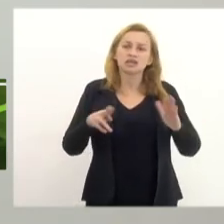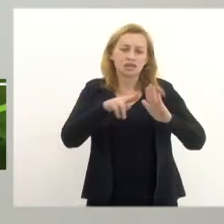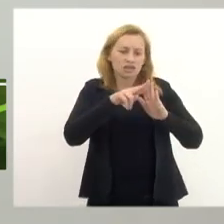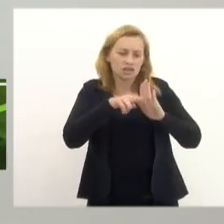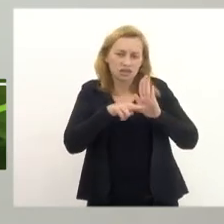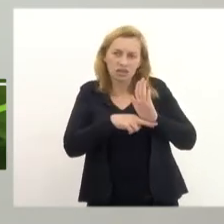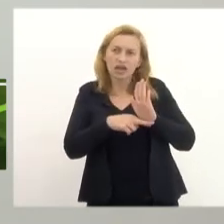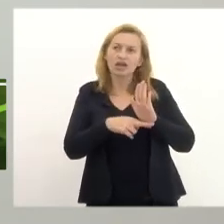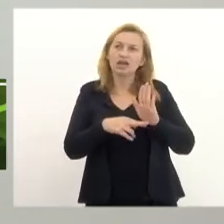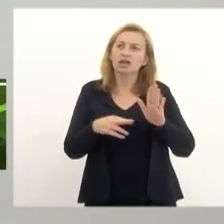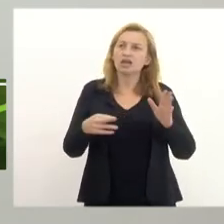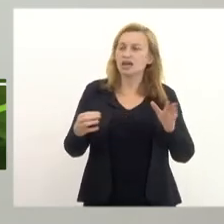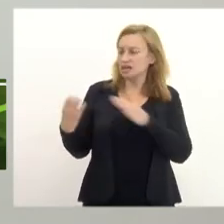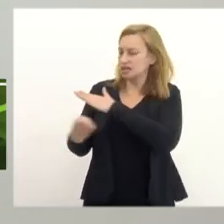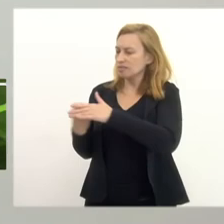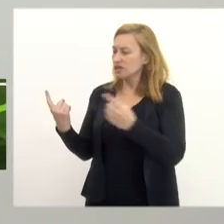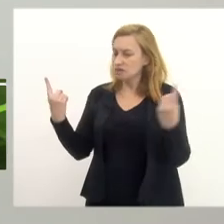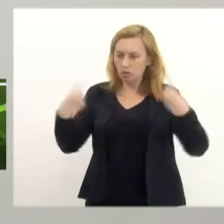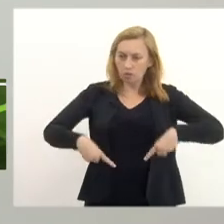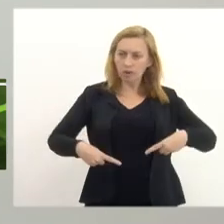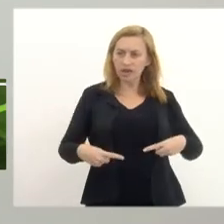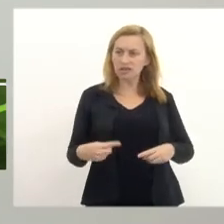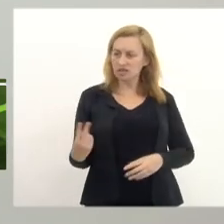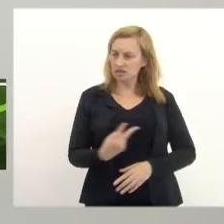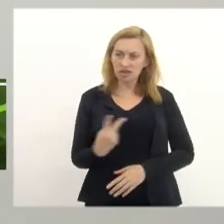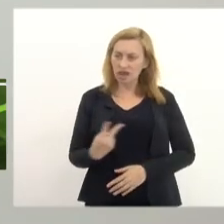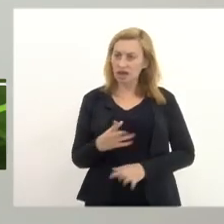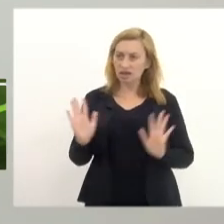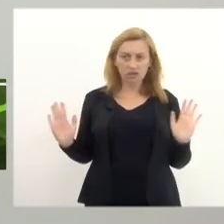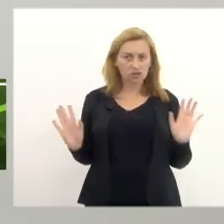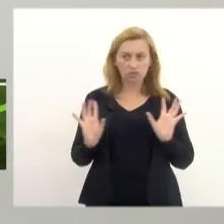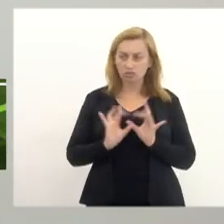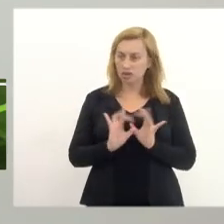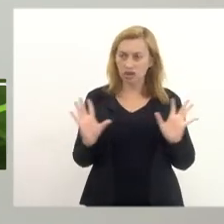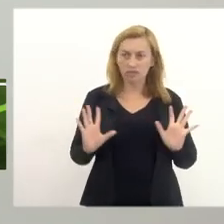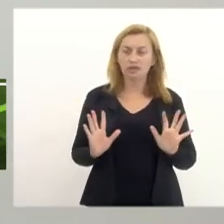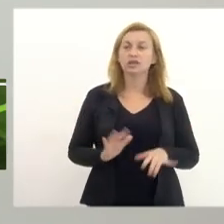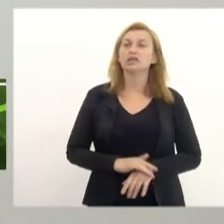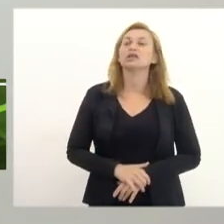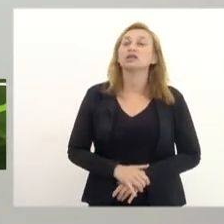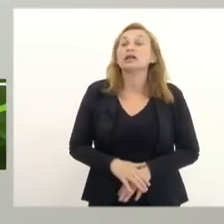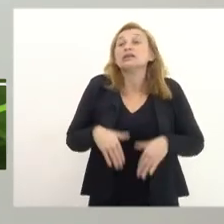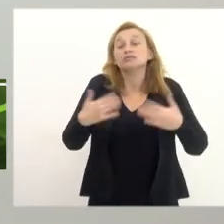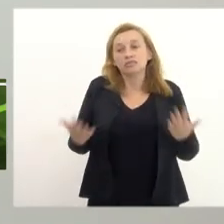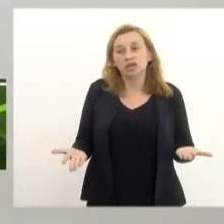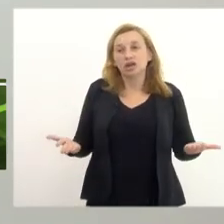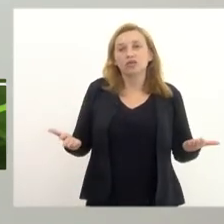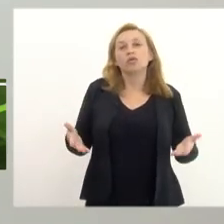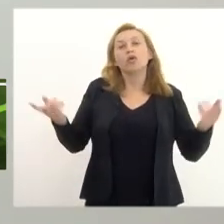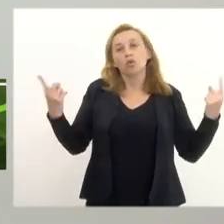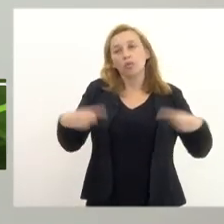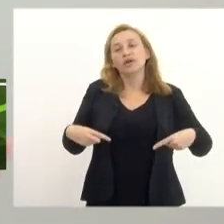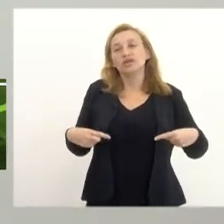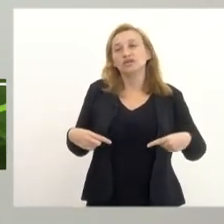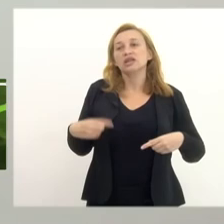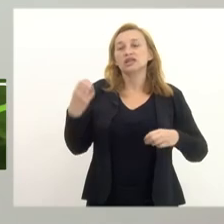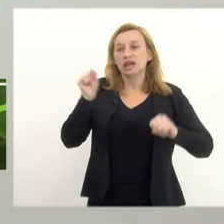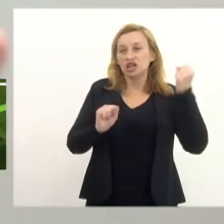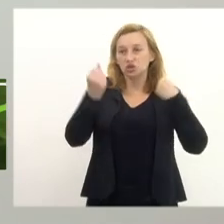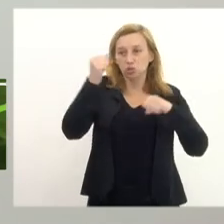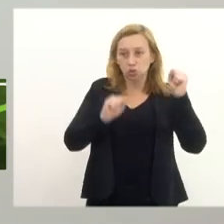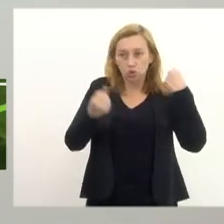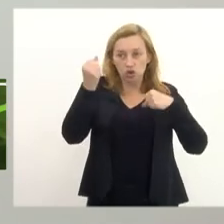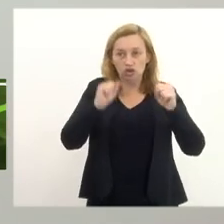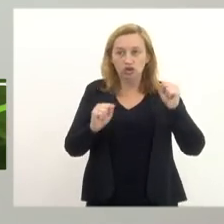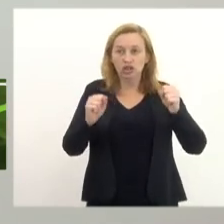e as empresas competem entre elas de forma igualitária. É, então, a competitividade da indústria ela precisa ser